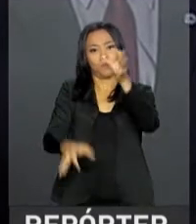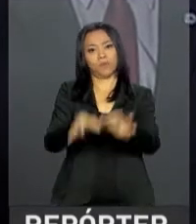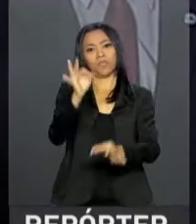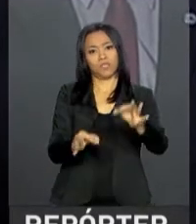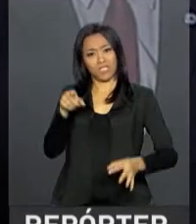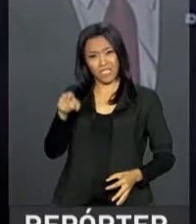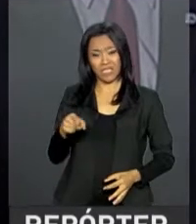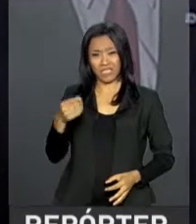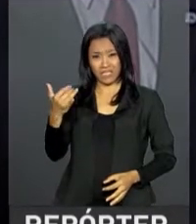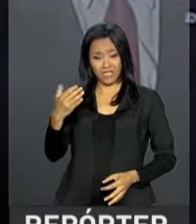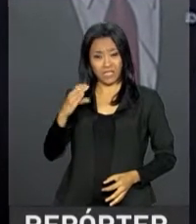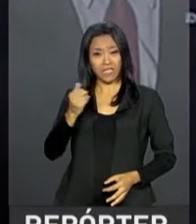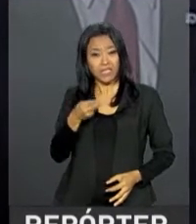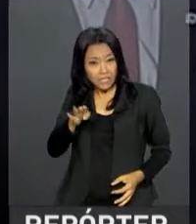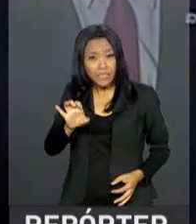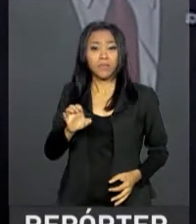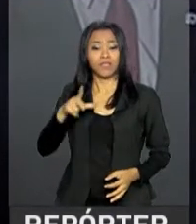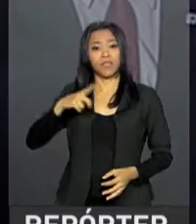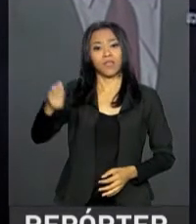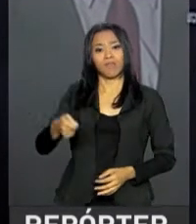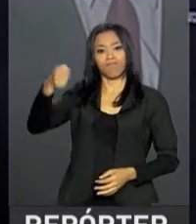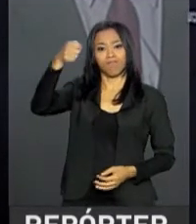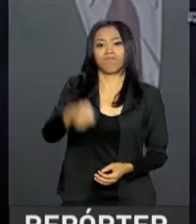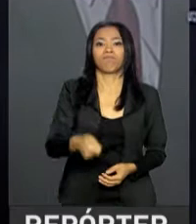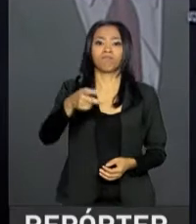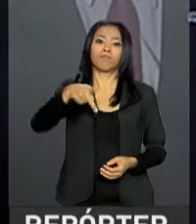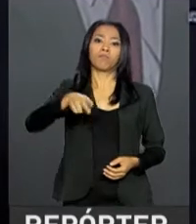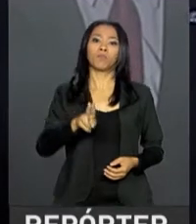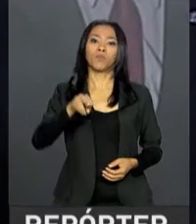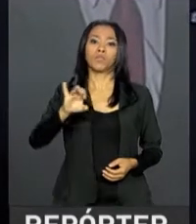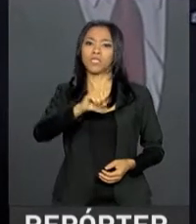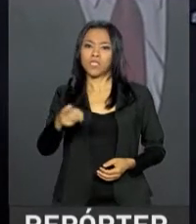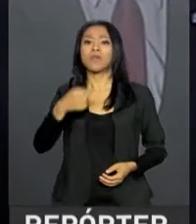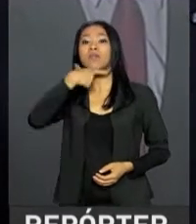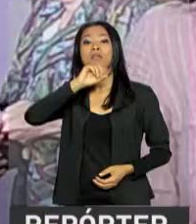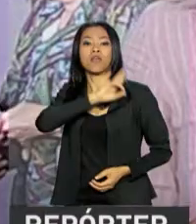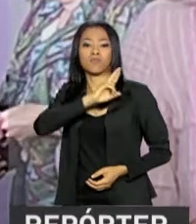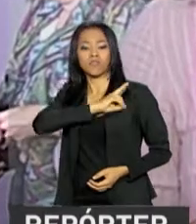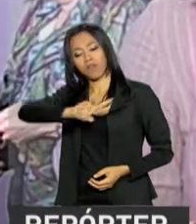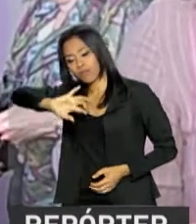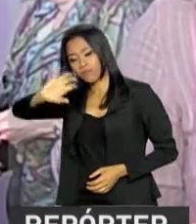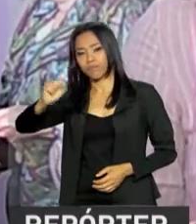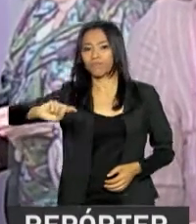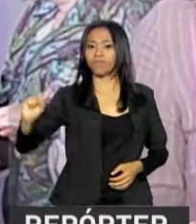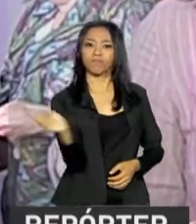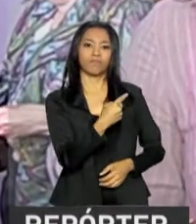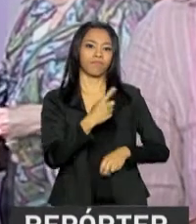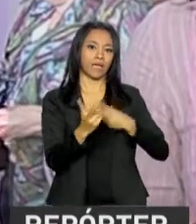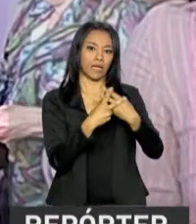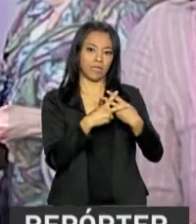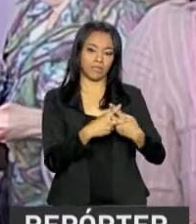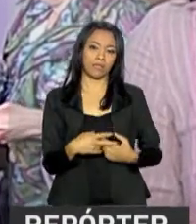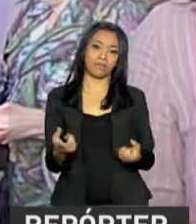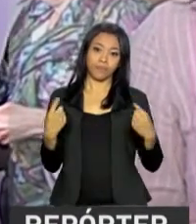crime, ele tenha a devida punição e os seus responsáveis vão parar na cadeia. A vereadora Marielle Franco, de